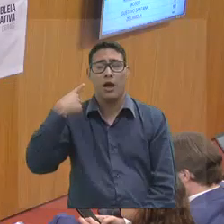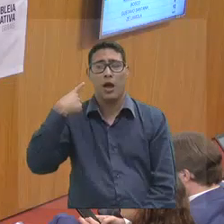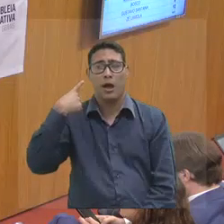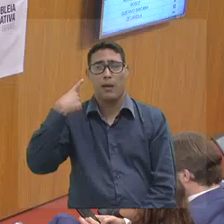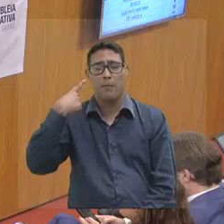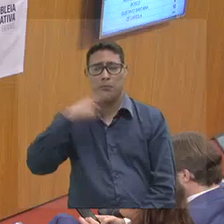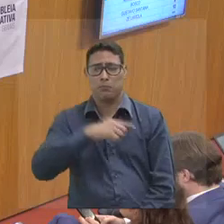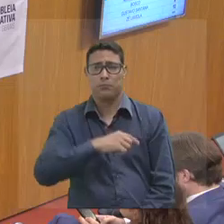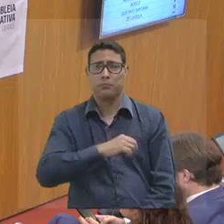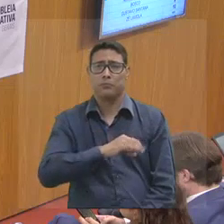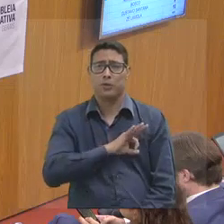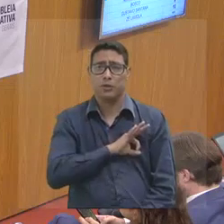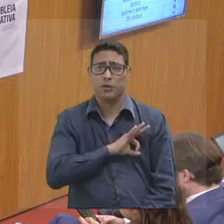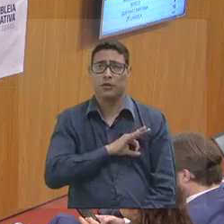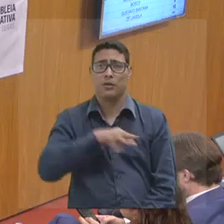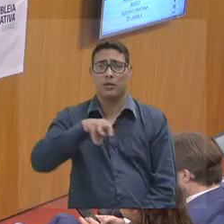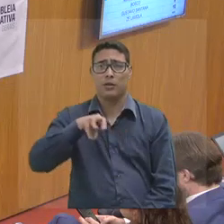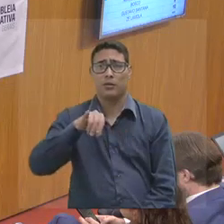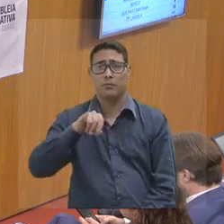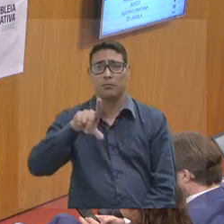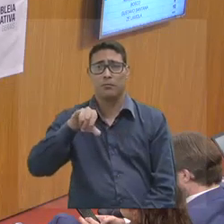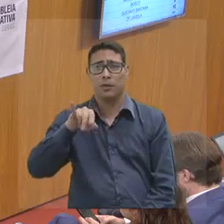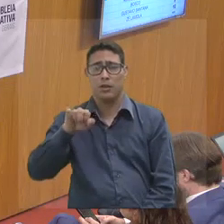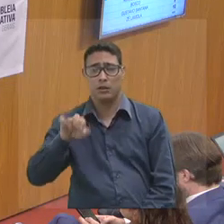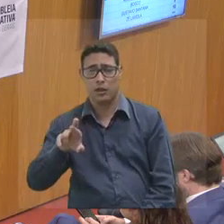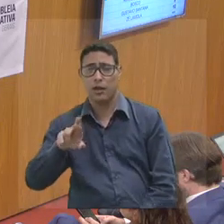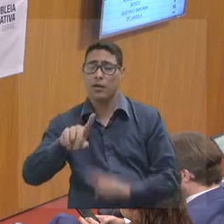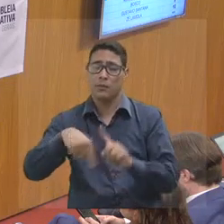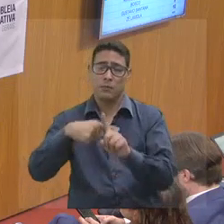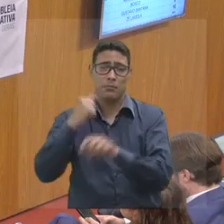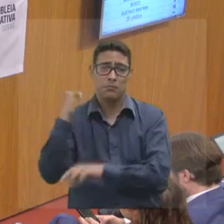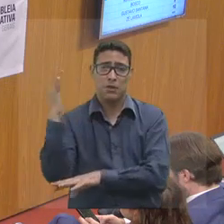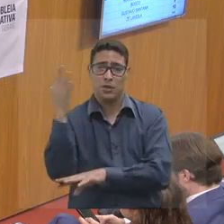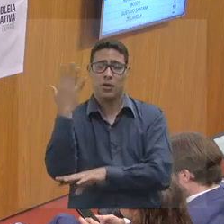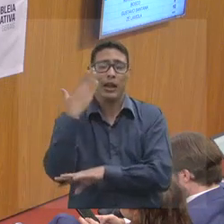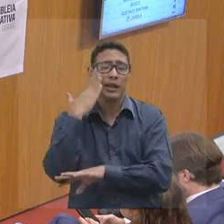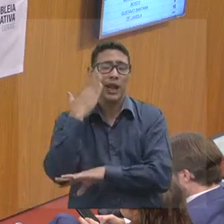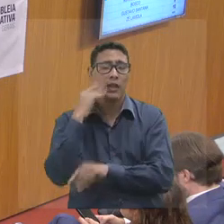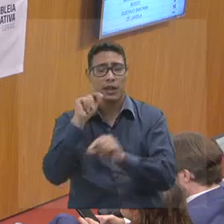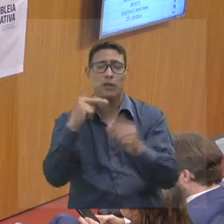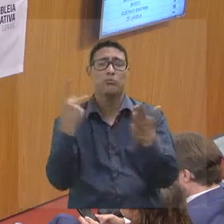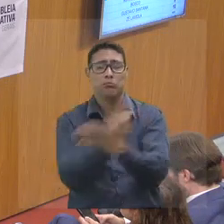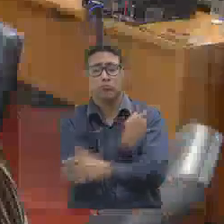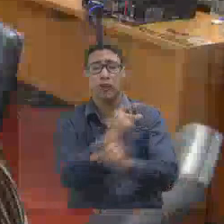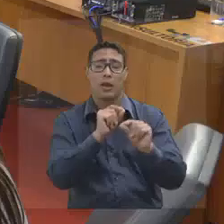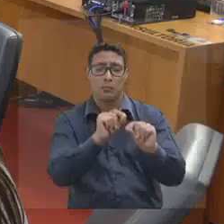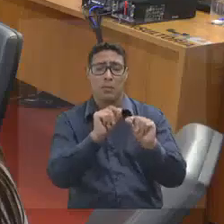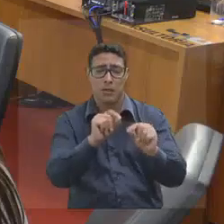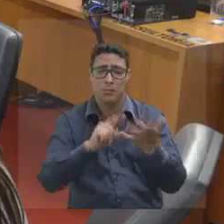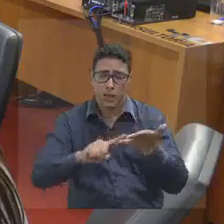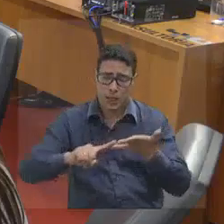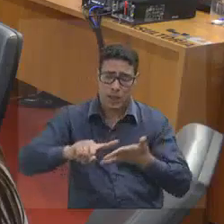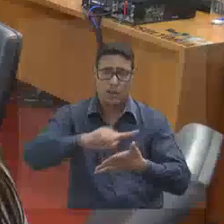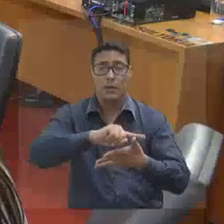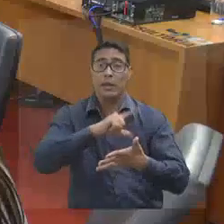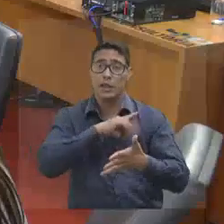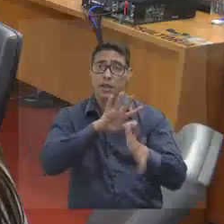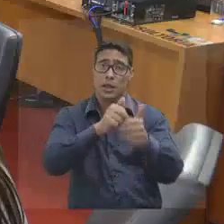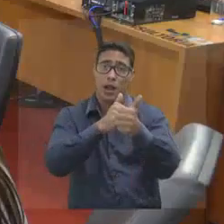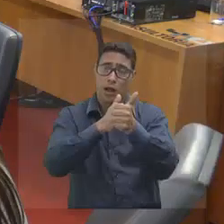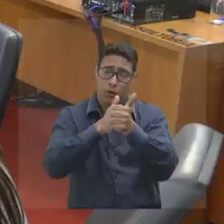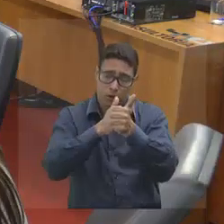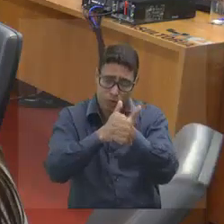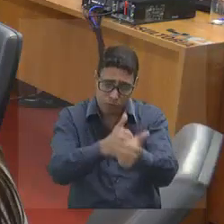de Meio Ambiente para entender os fatos e o que que estava acontecendo e a gente tem acompanhado